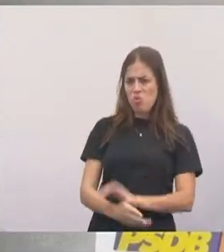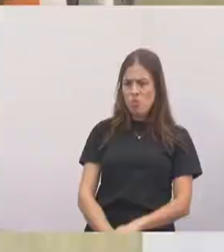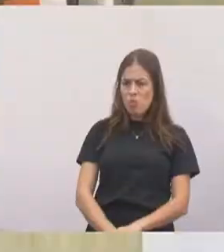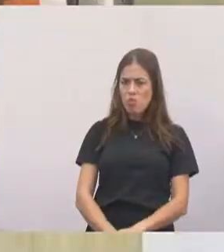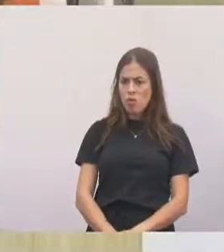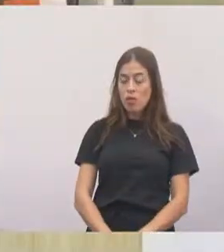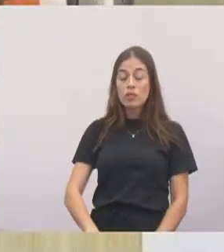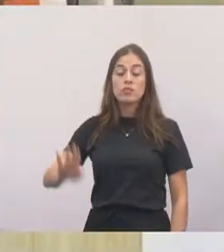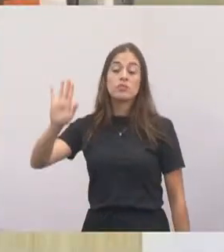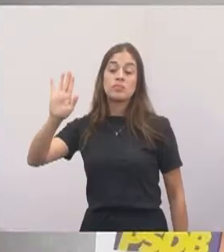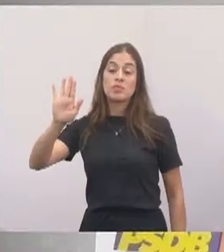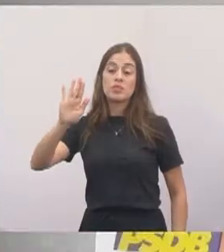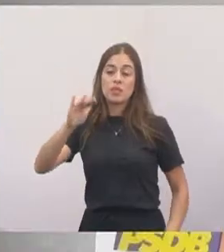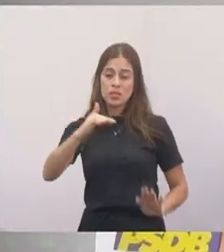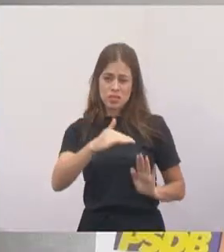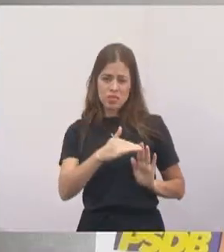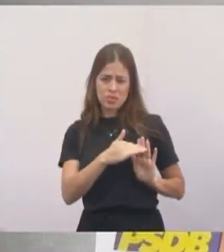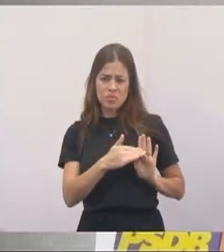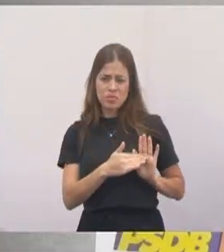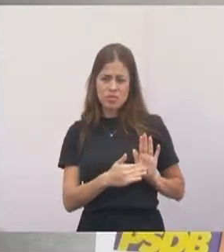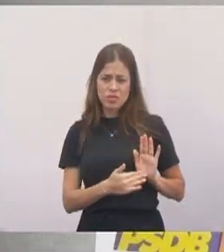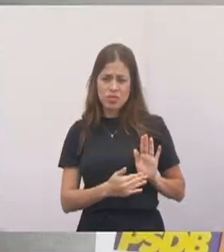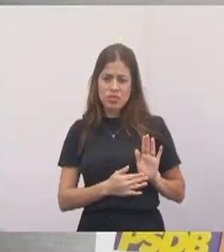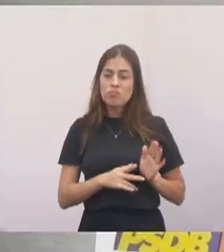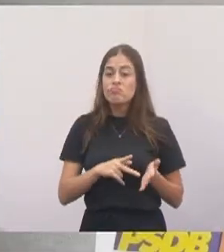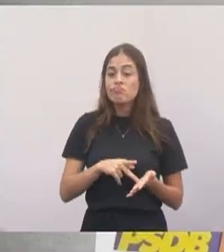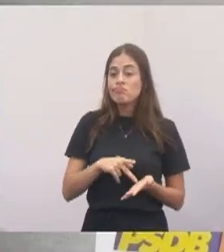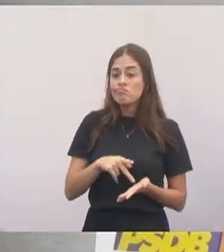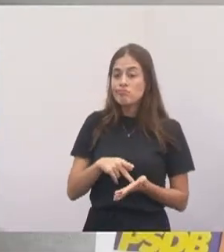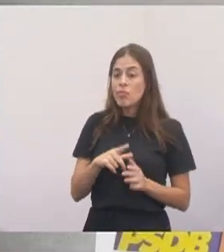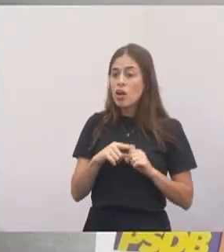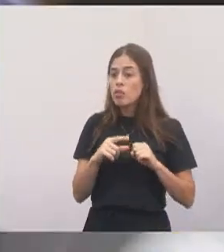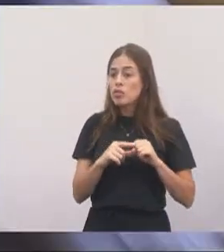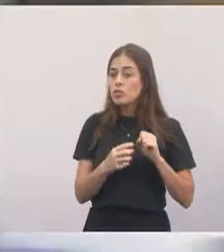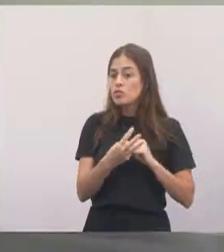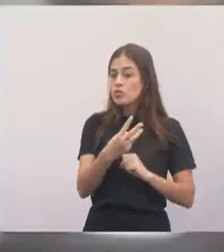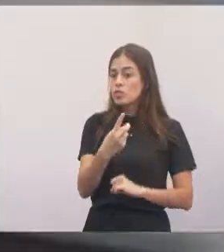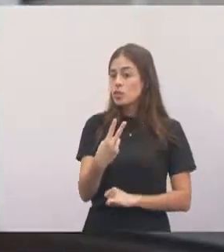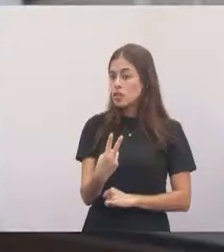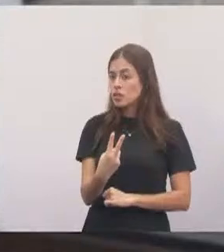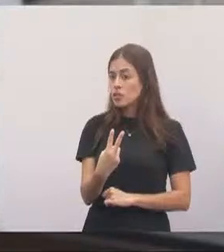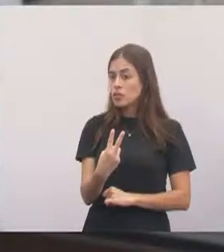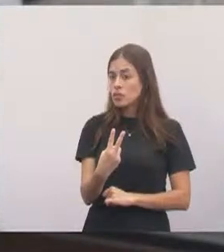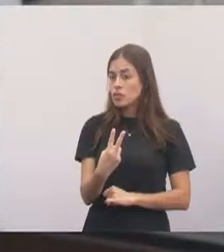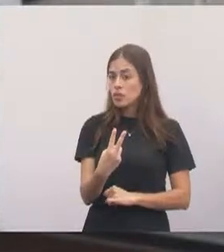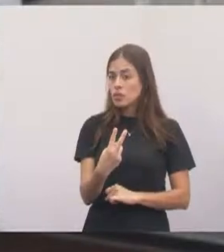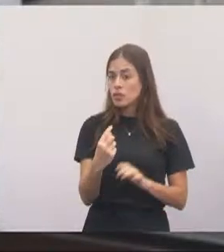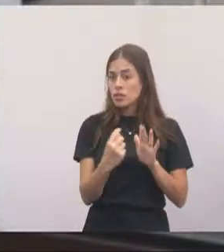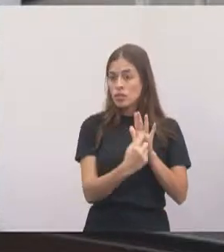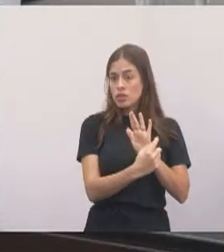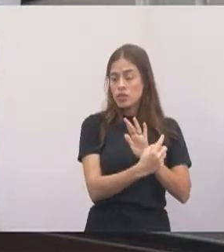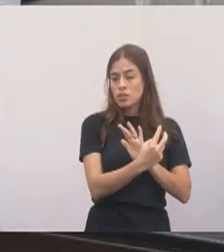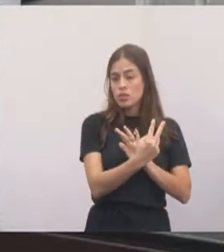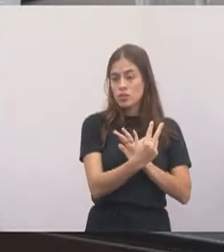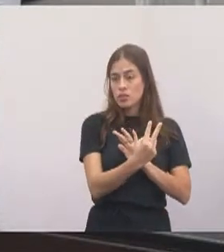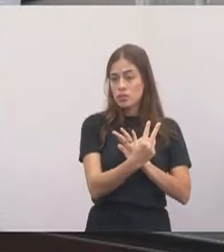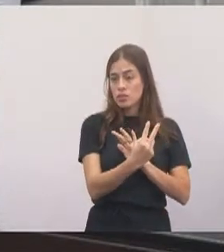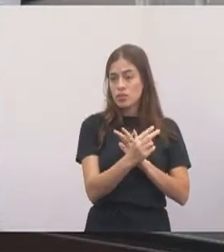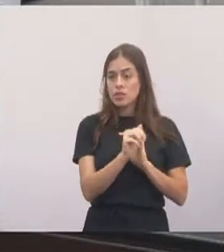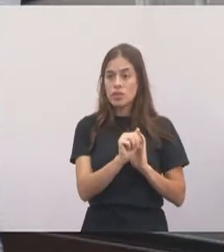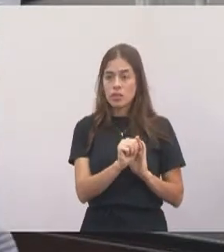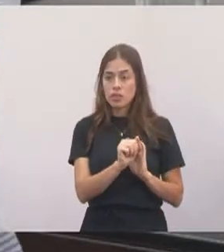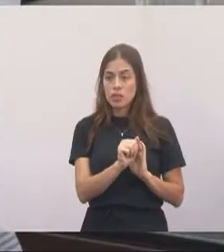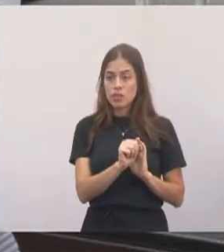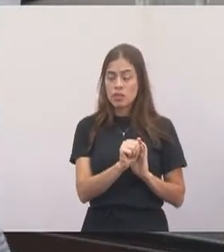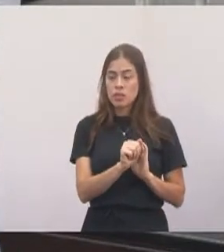Senhor presidente, pela ordem, realmente está no artigo 32, inciso 2, a linha A, que é a